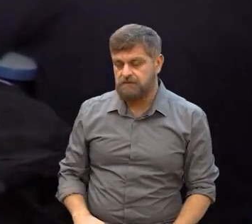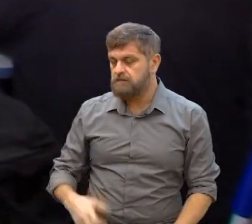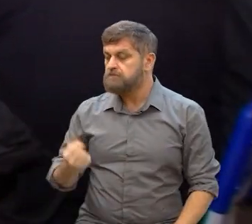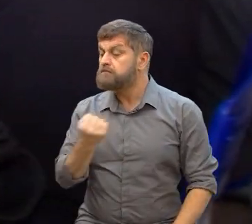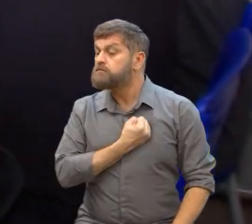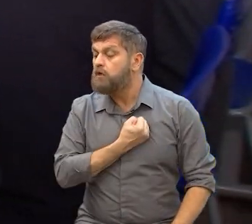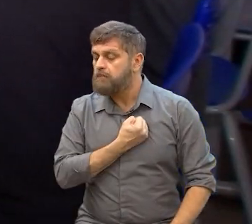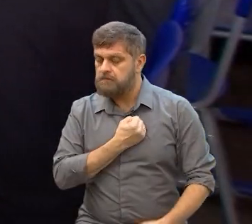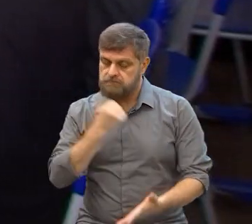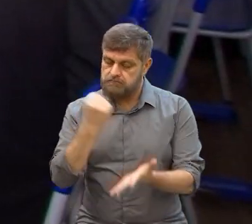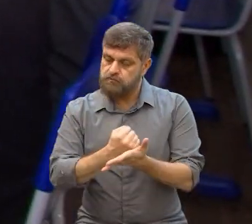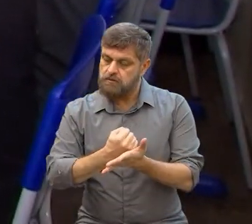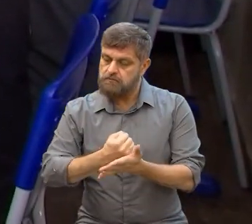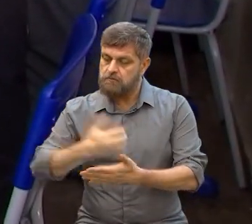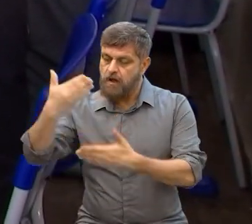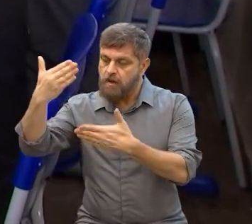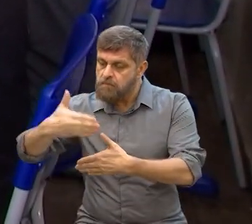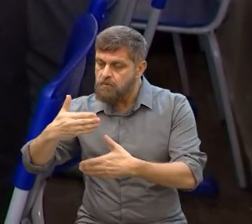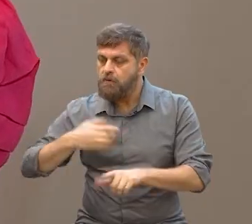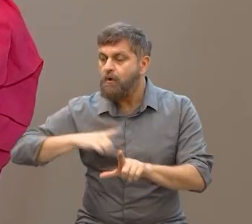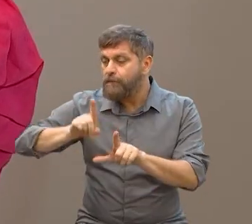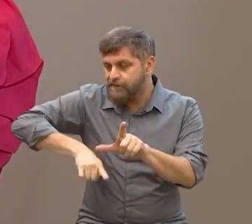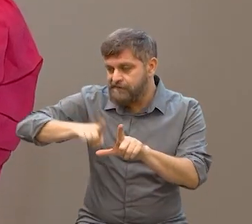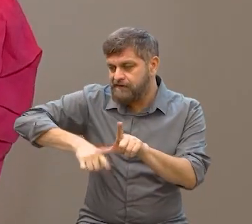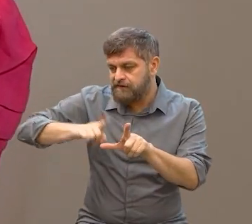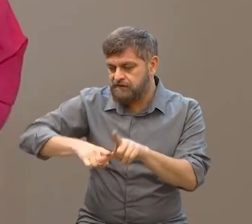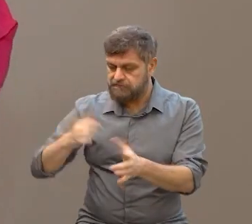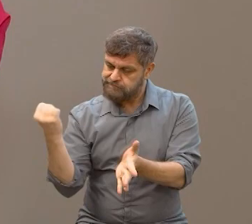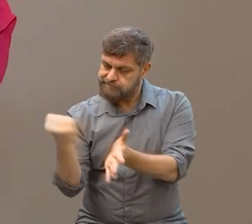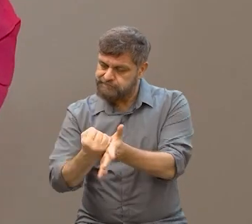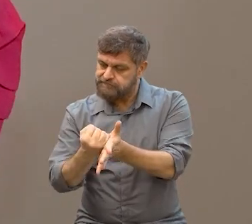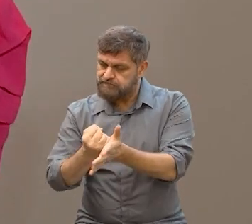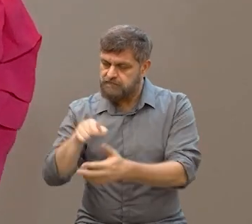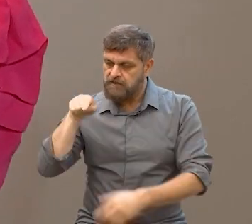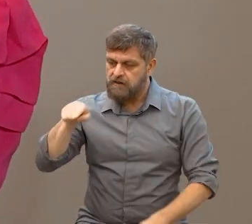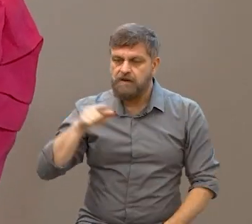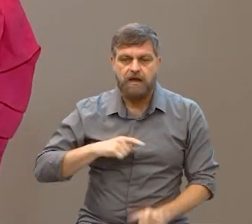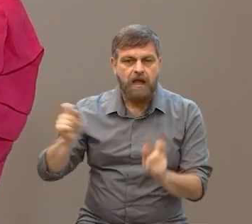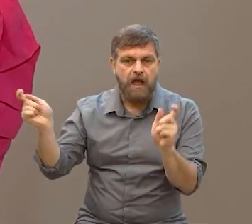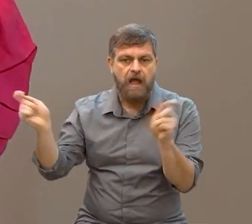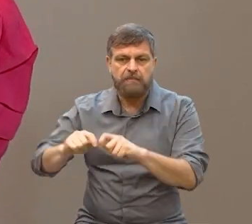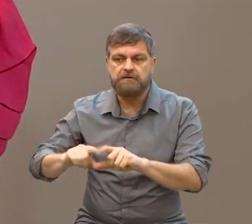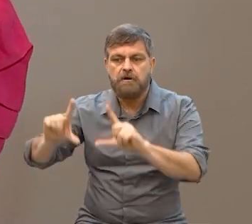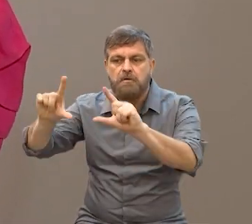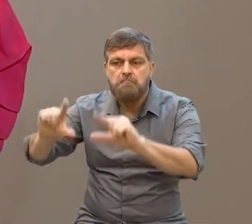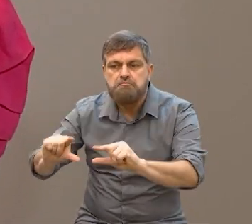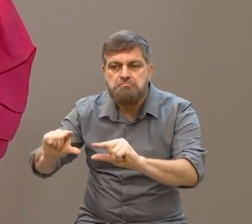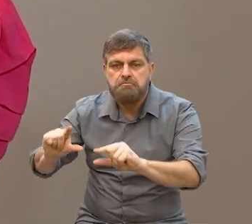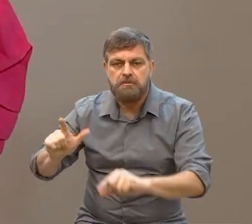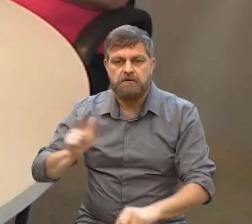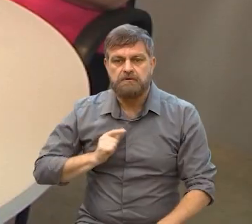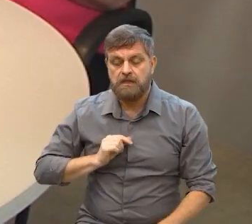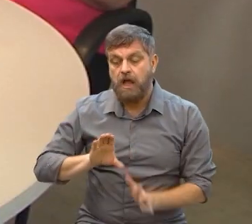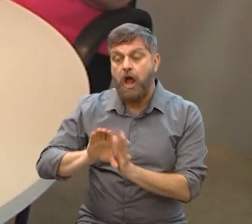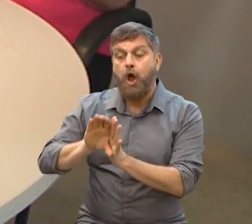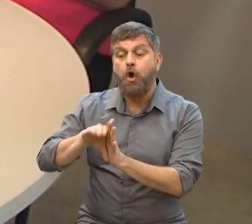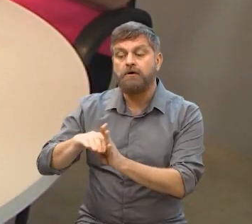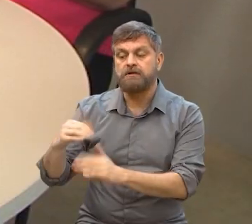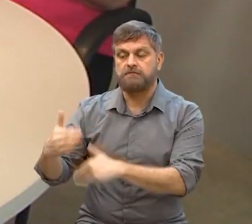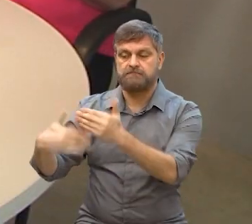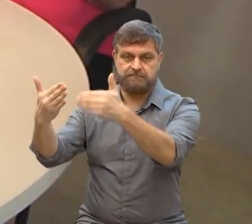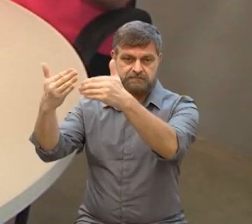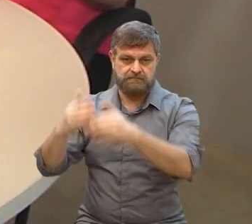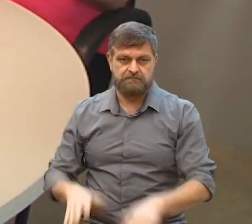classificado ali em números ou em letras que reduzem a sua capacidade de desenvolver conteúdos e habilidades,